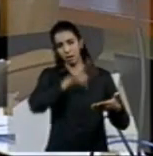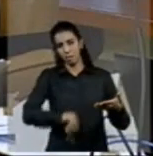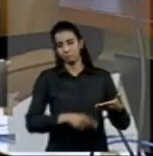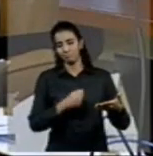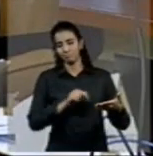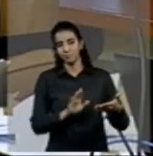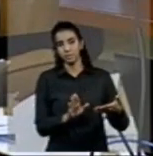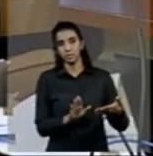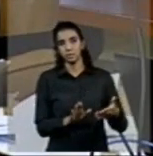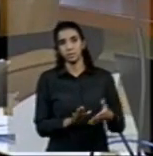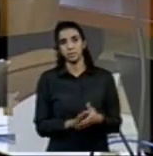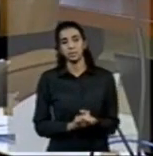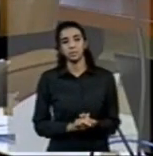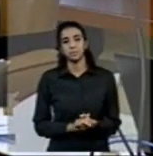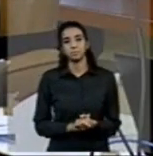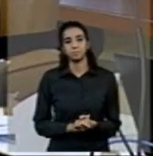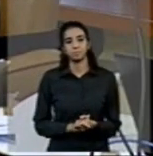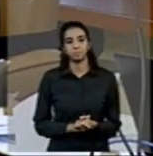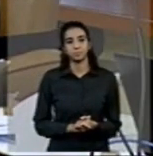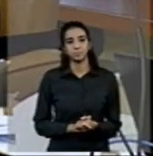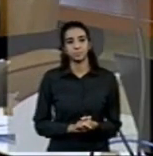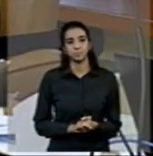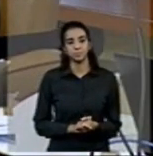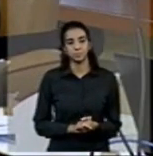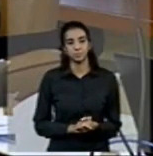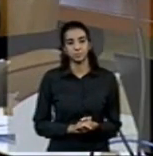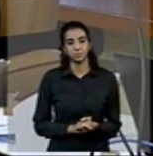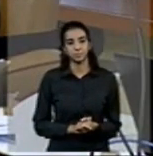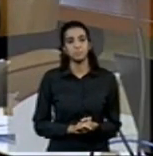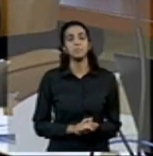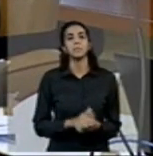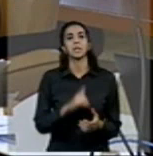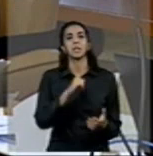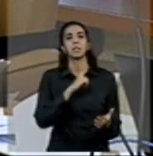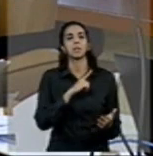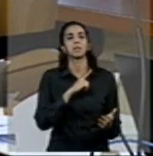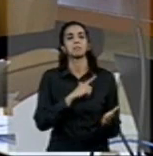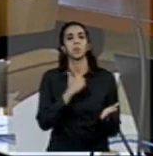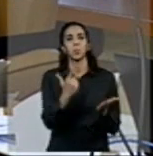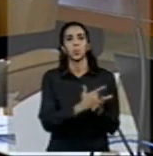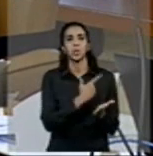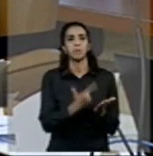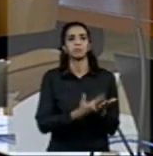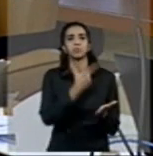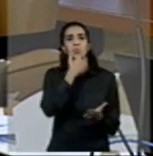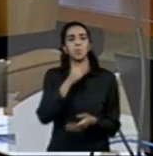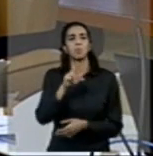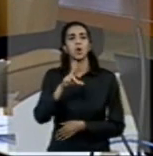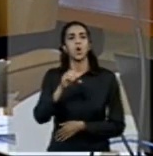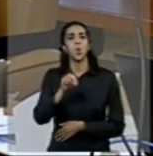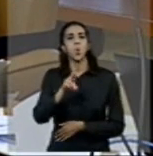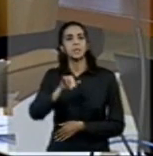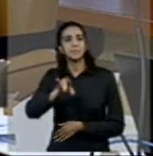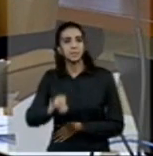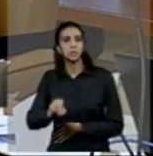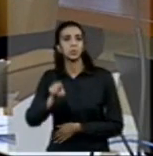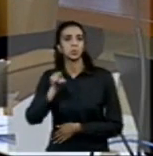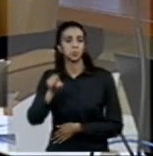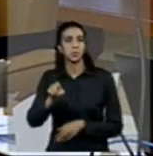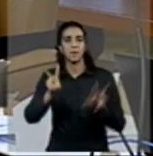a obra e o pensamento de Rodrigo de Lacerda Carelli,